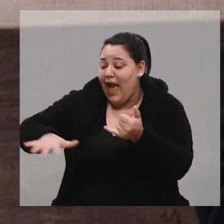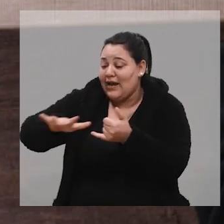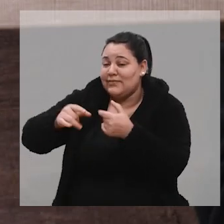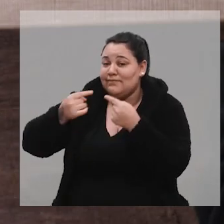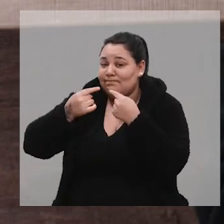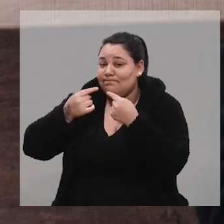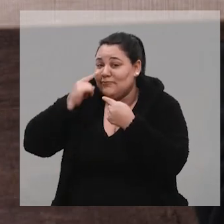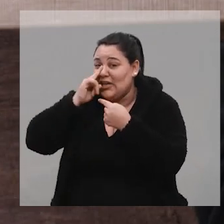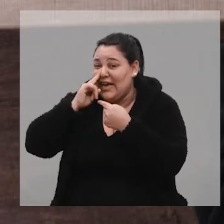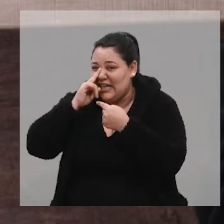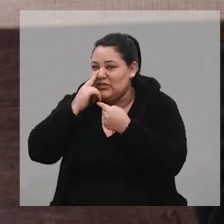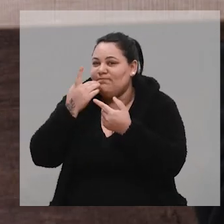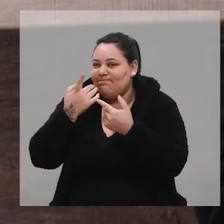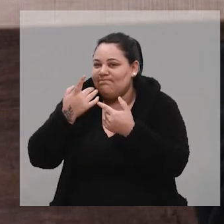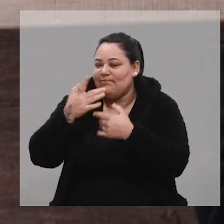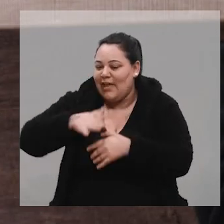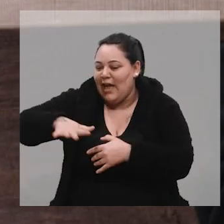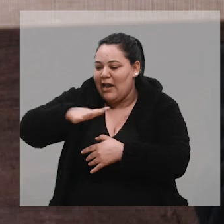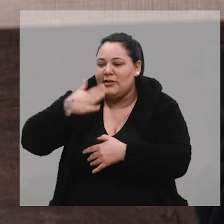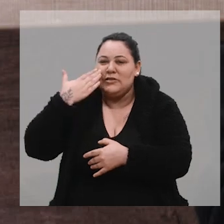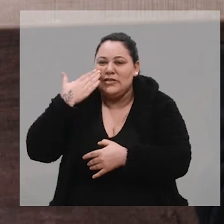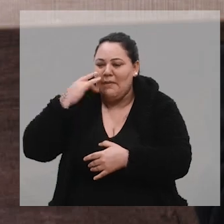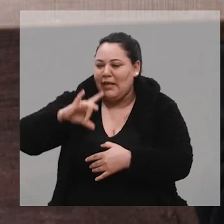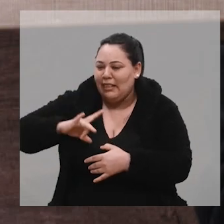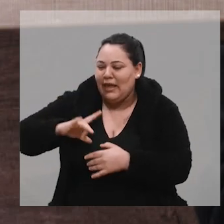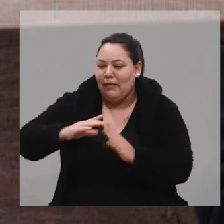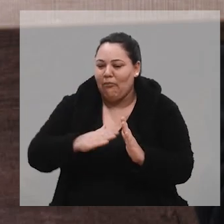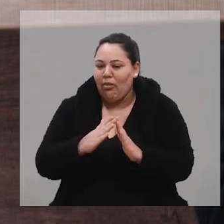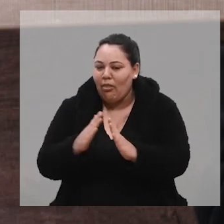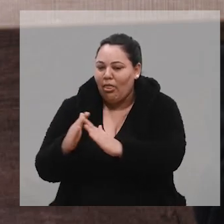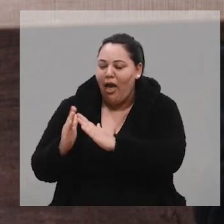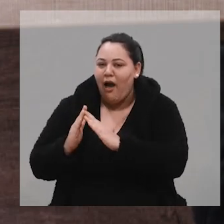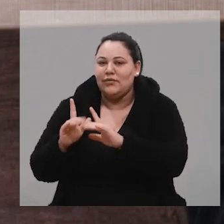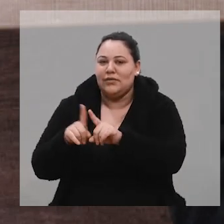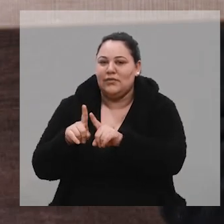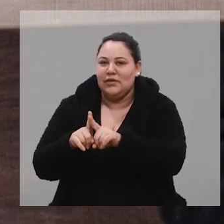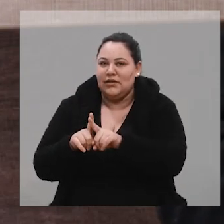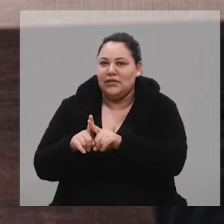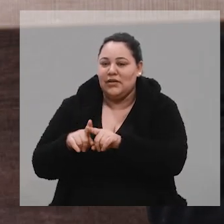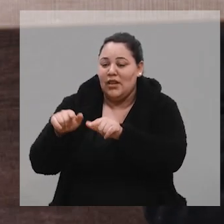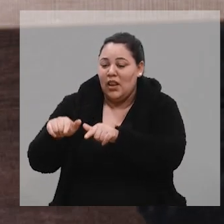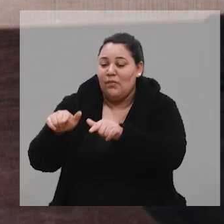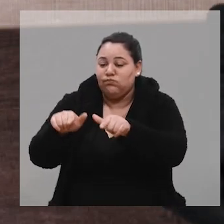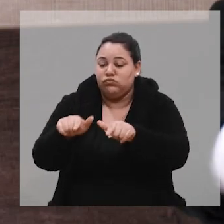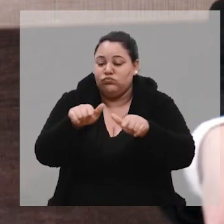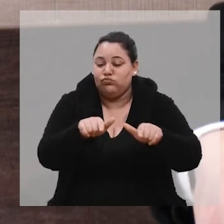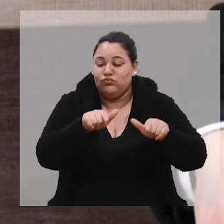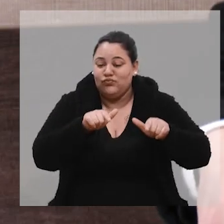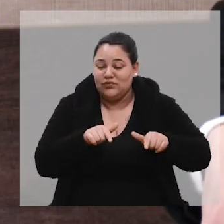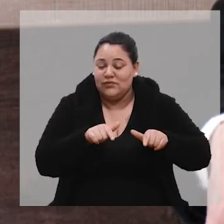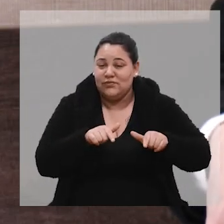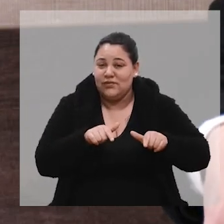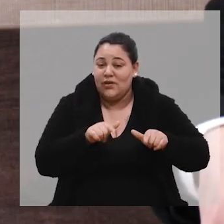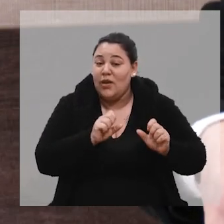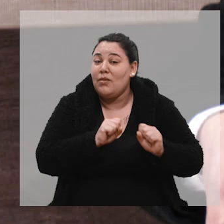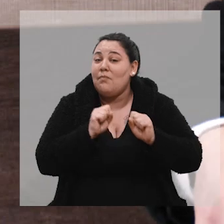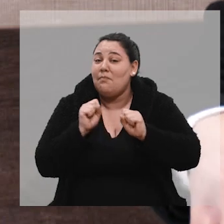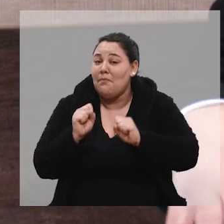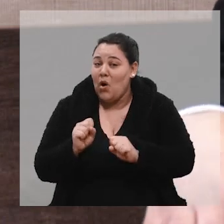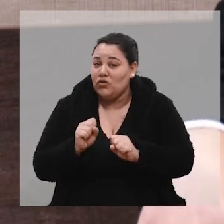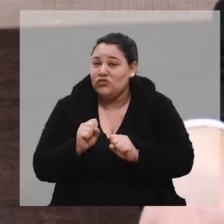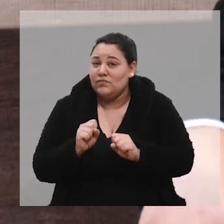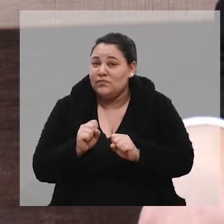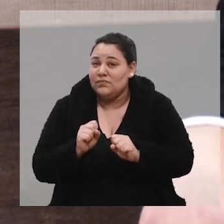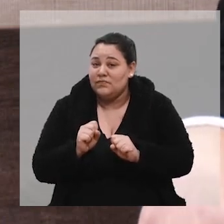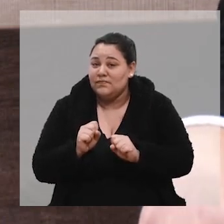áreas críticas, áreas onde nós sabemos que existem residências em localidades que podem,